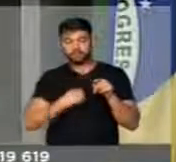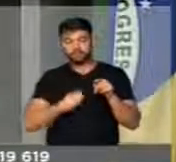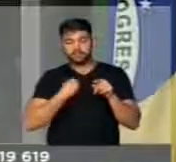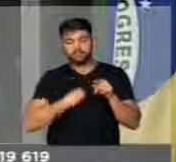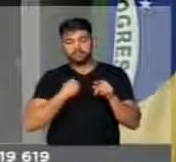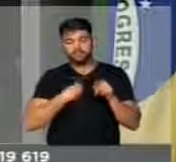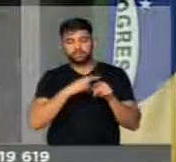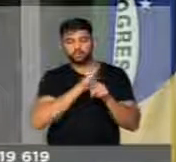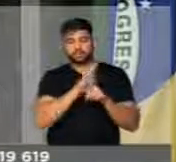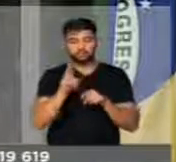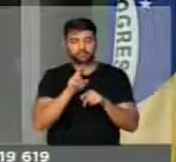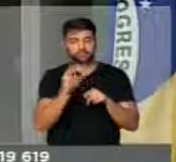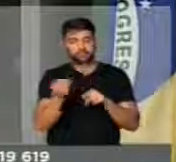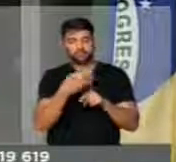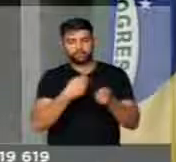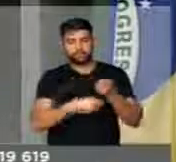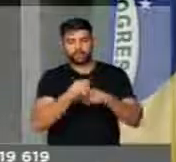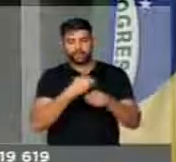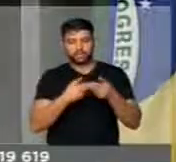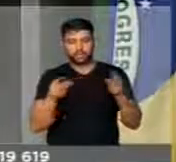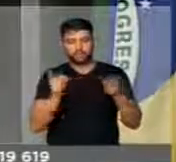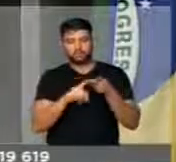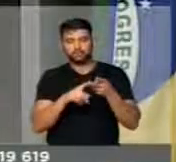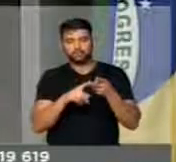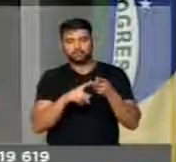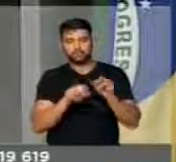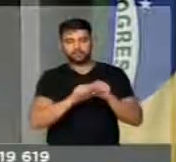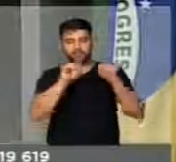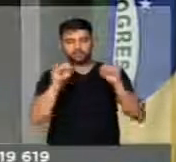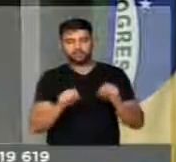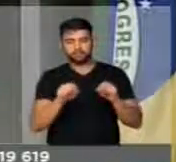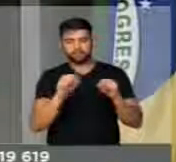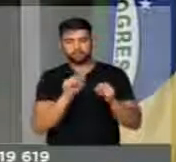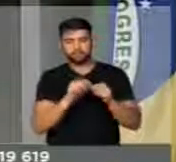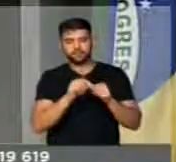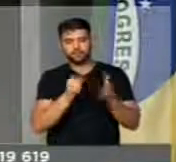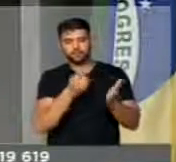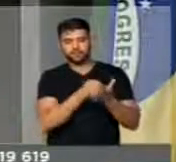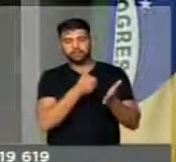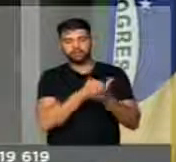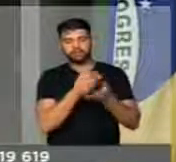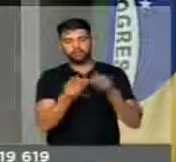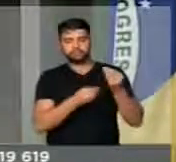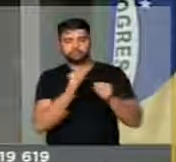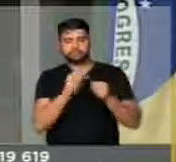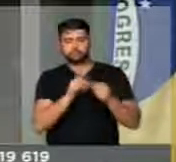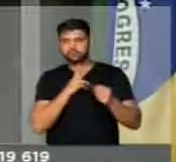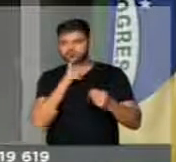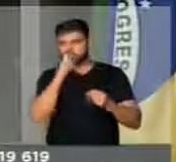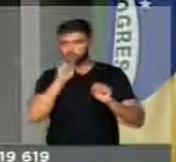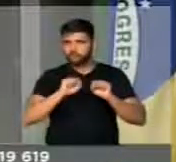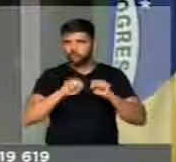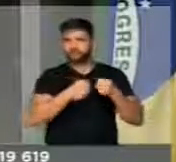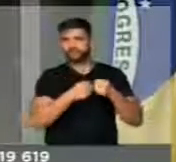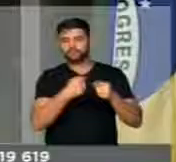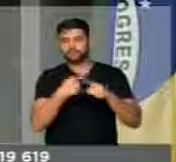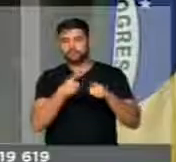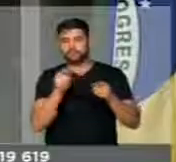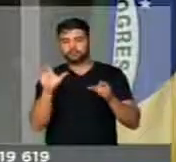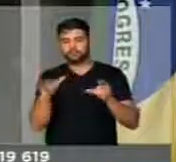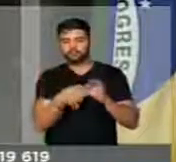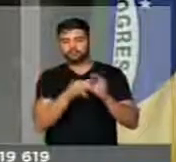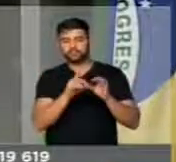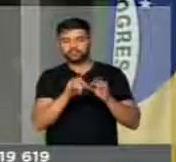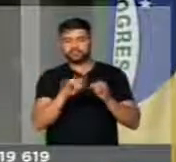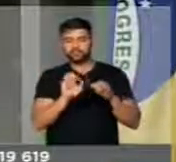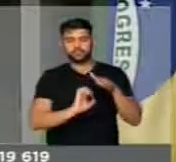existe o chamado novo mercado, que é um sistema que cobra de maneira muito intensa a compliance